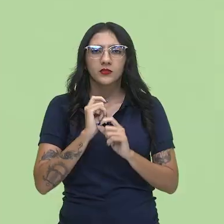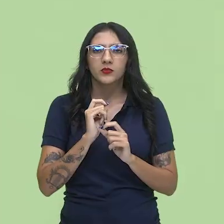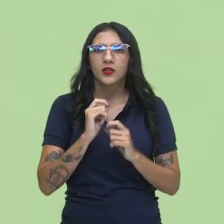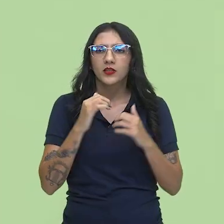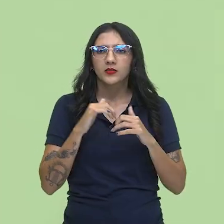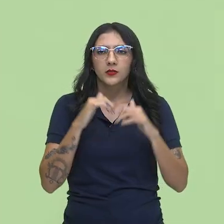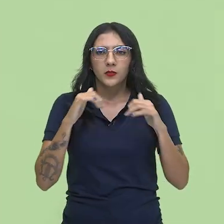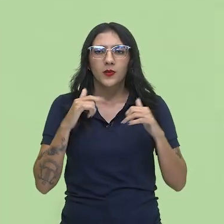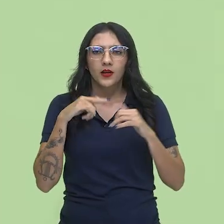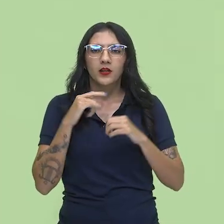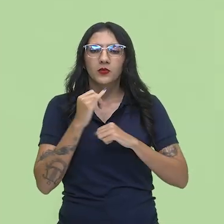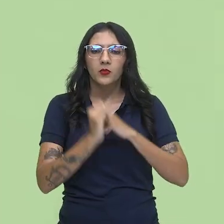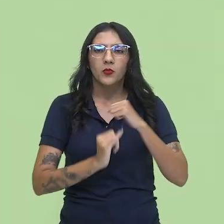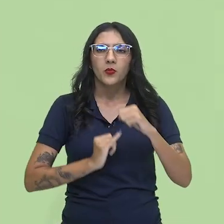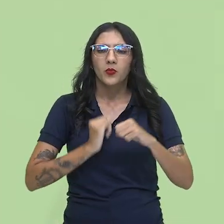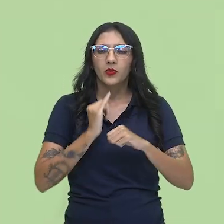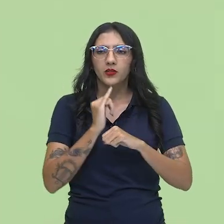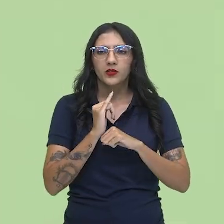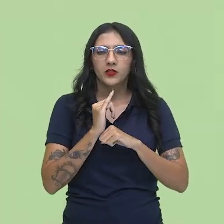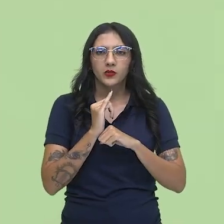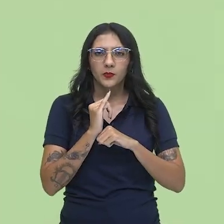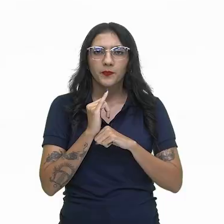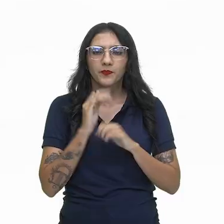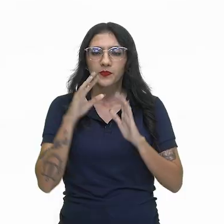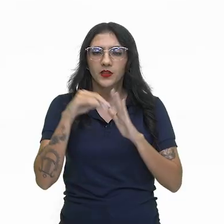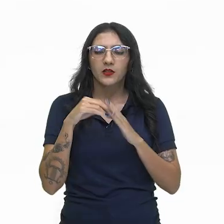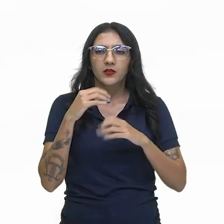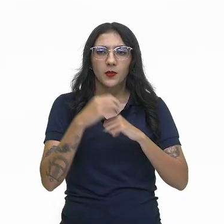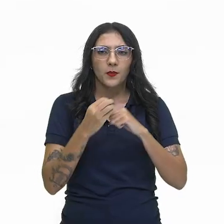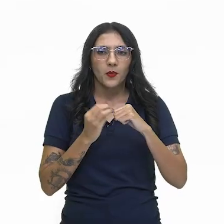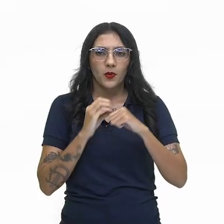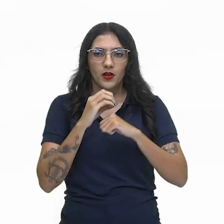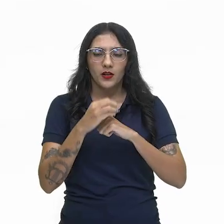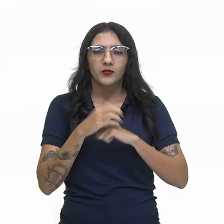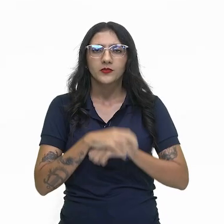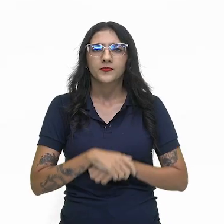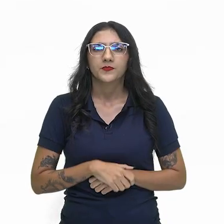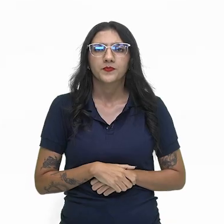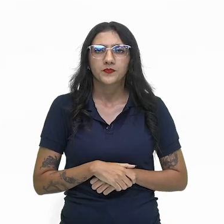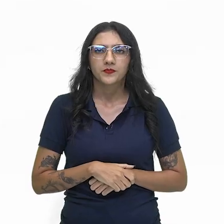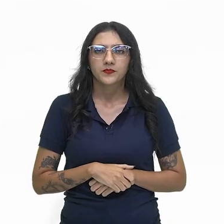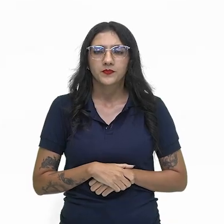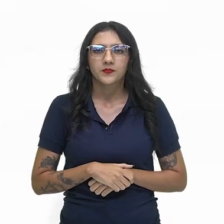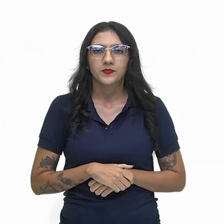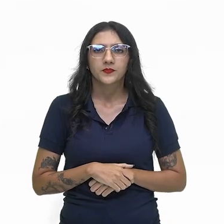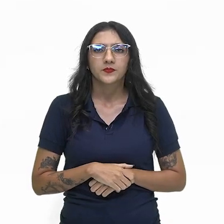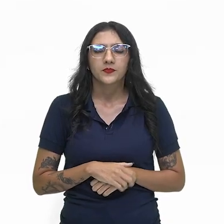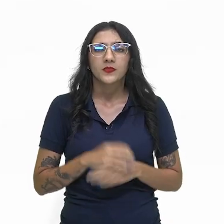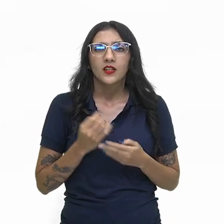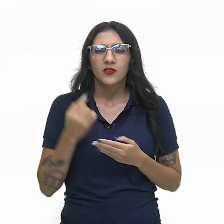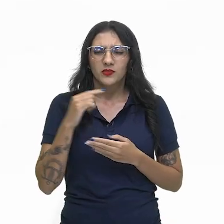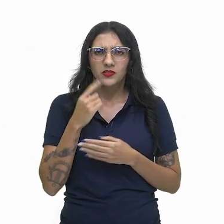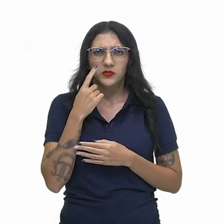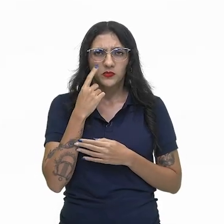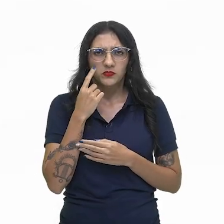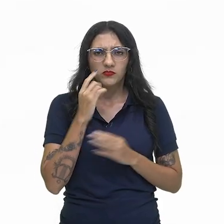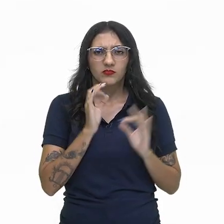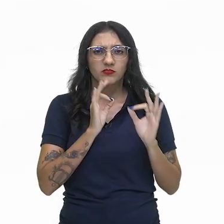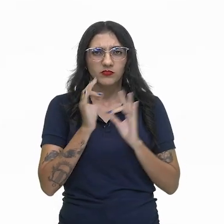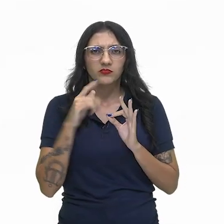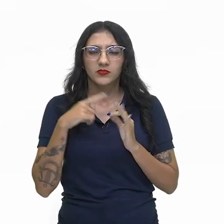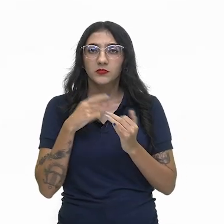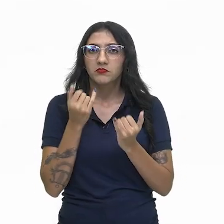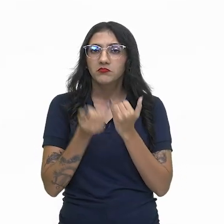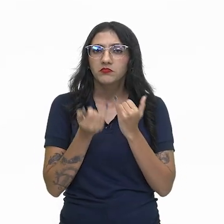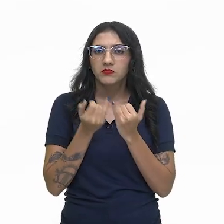afastar, né, o íon ali da molécula. E aí na imagem que a gente troca, que é a mesma reação que a gente viu lá